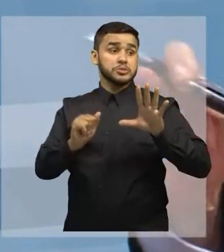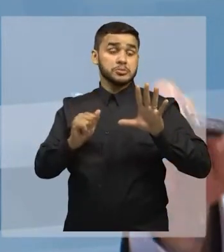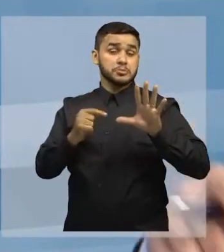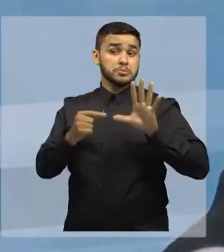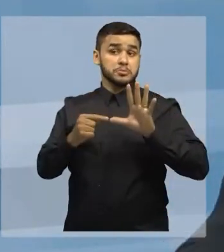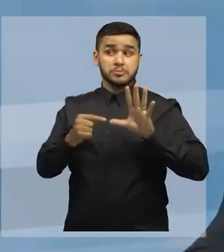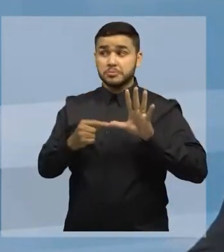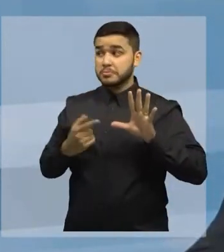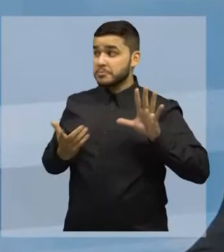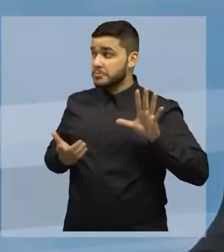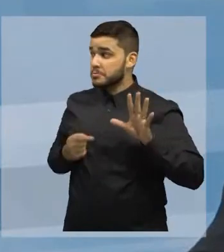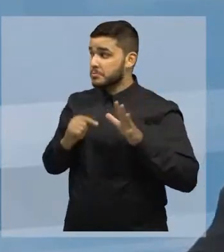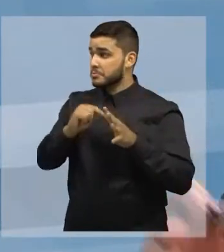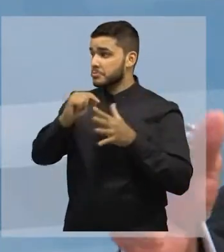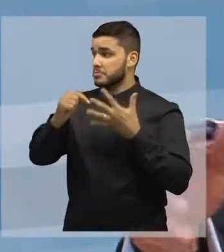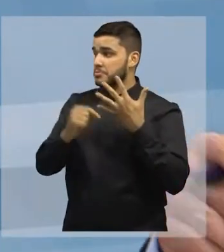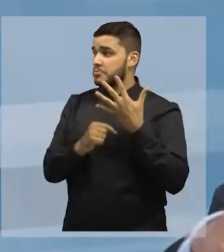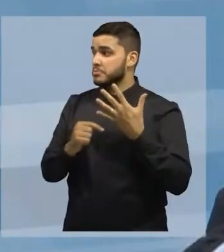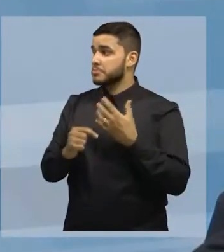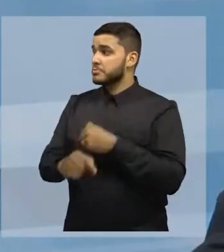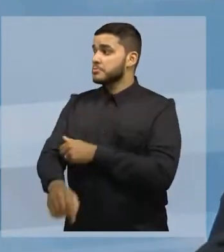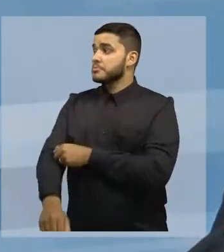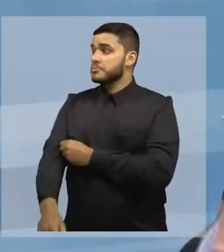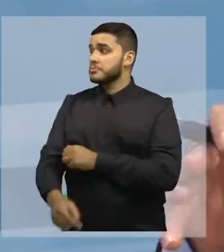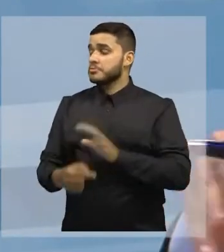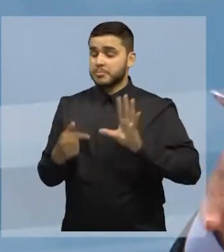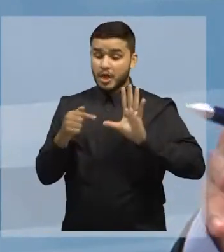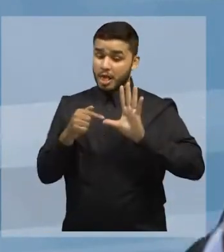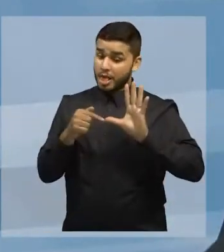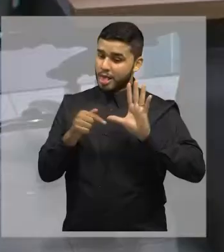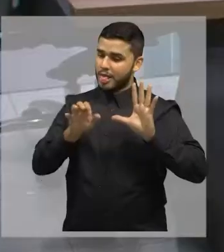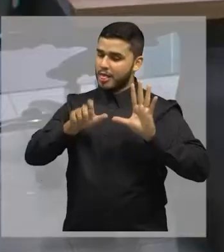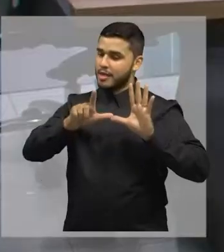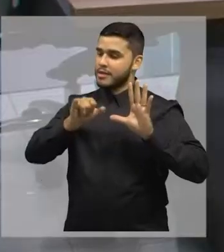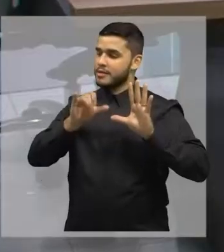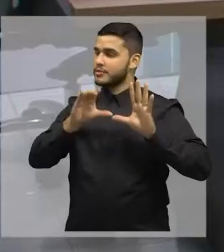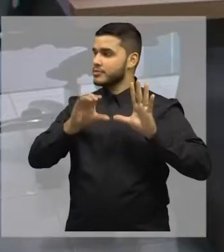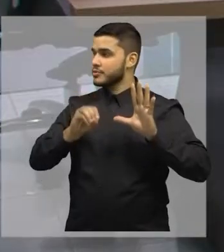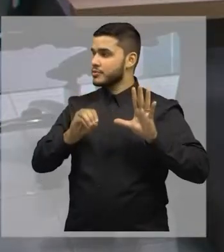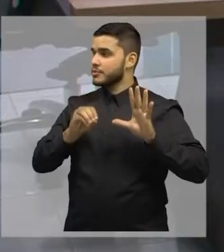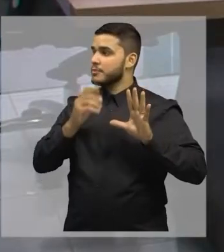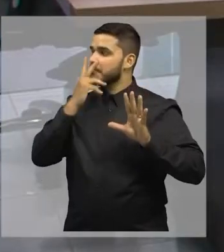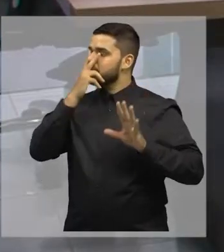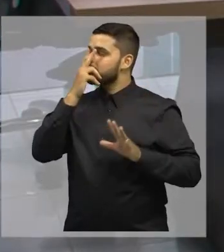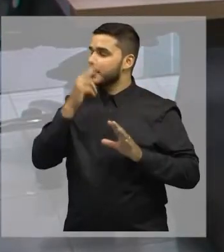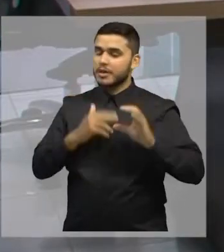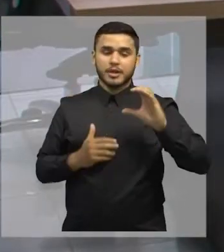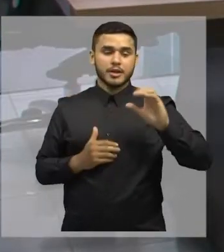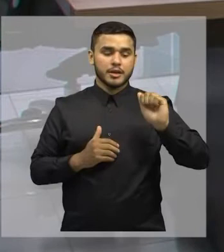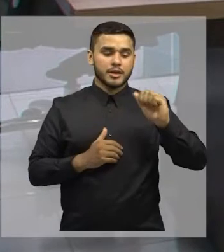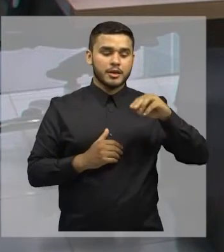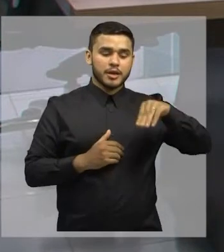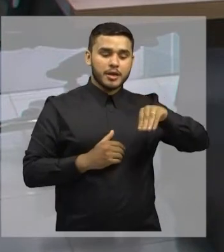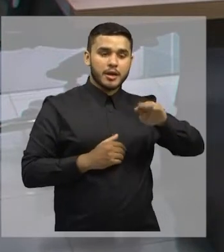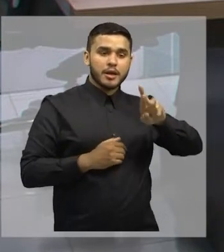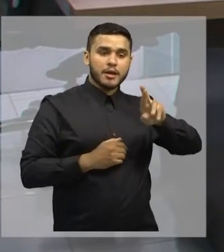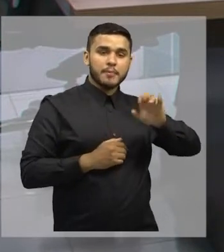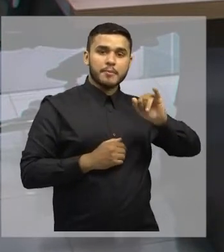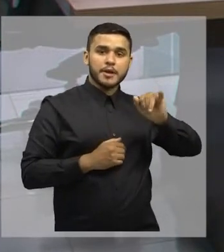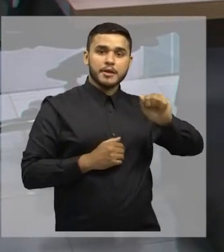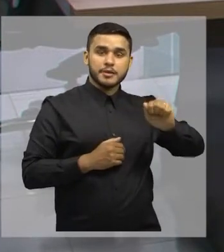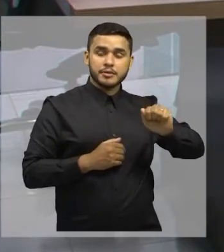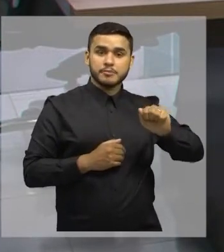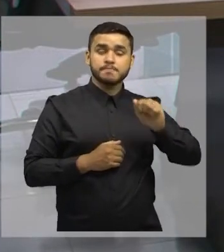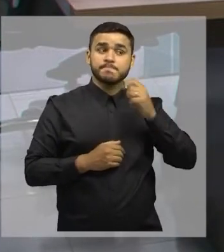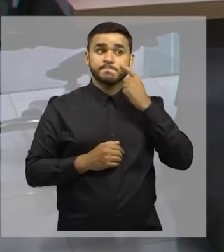tem um perfil do Cambraia. O perfil do Cambraia. São nomes que em estão termos aí... de técnico, mas pouco conhecido, né? Isso. E você tem o